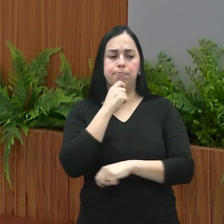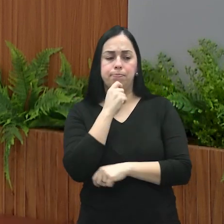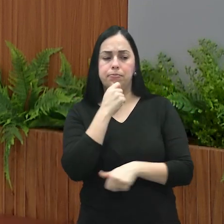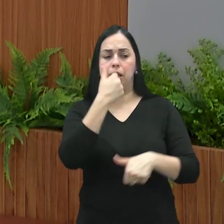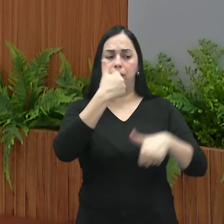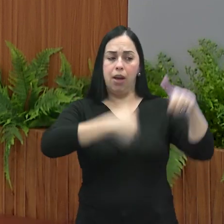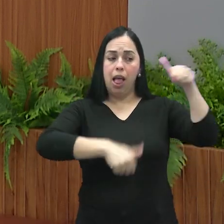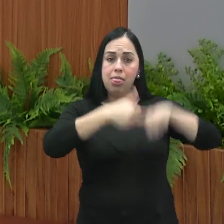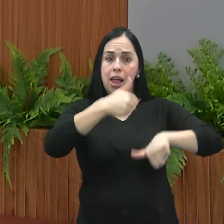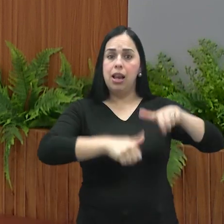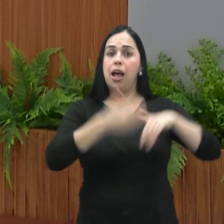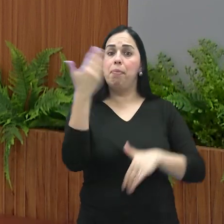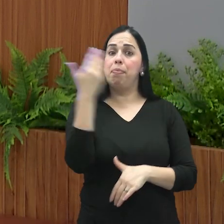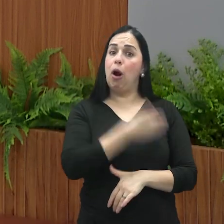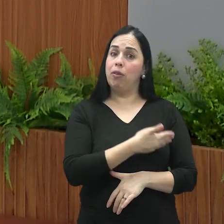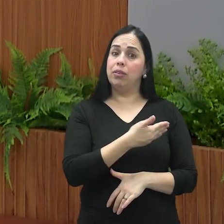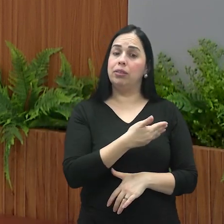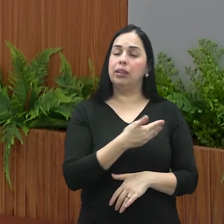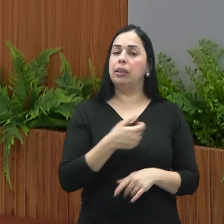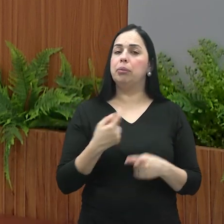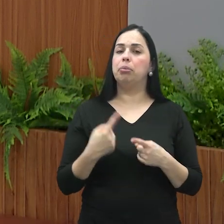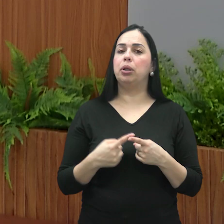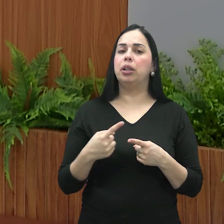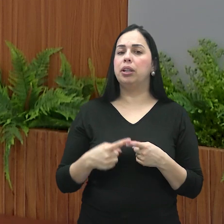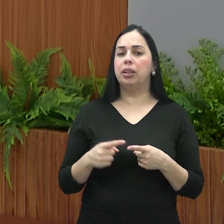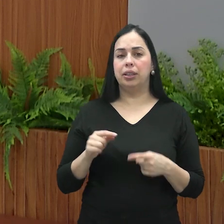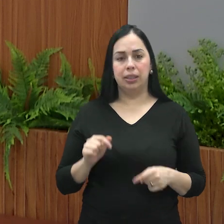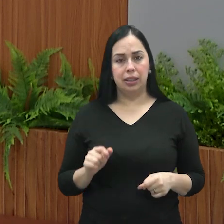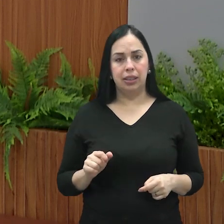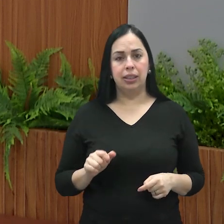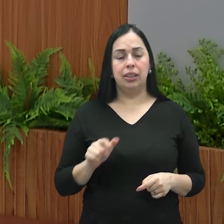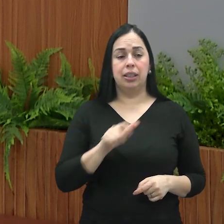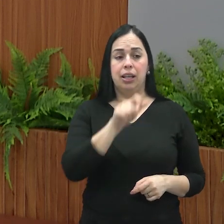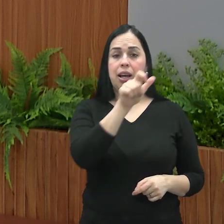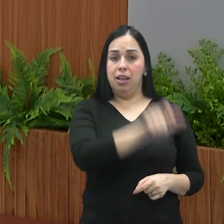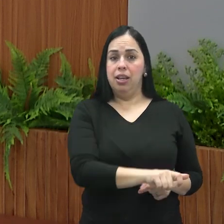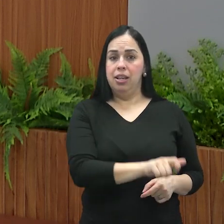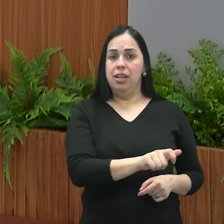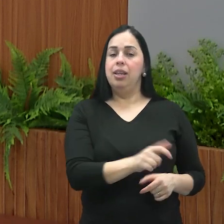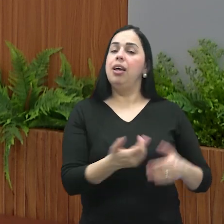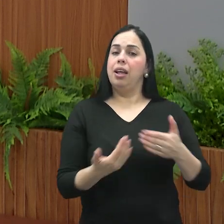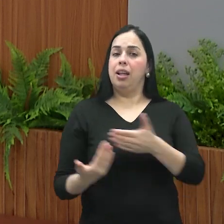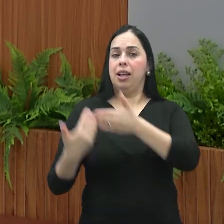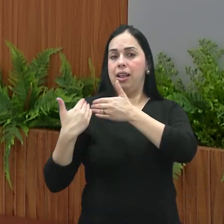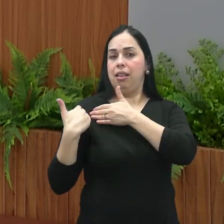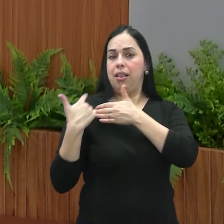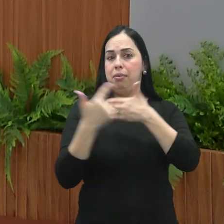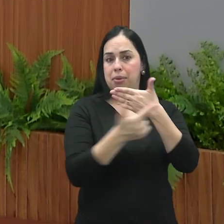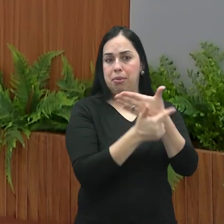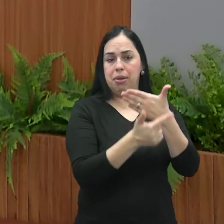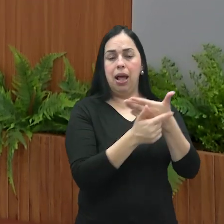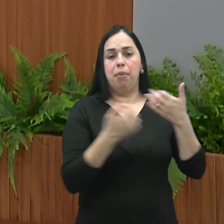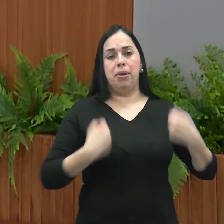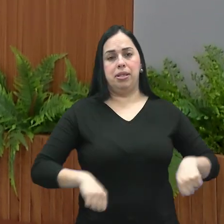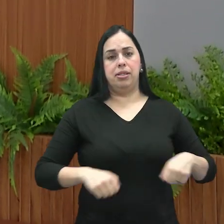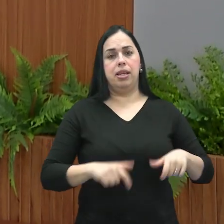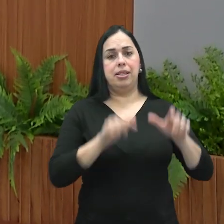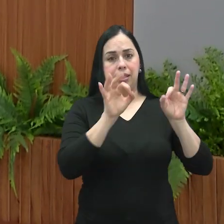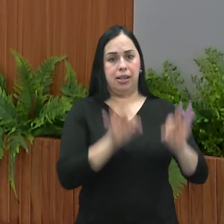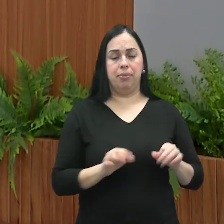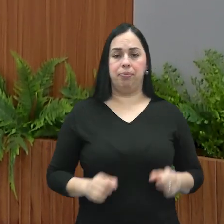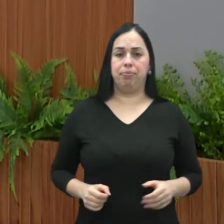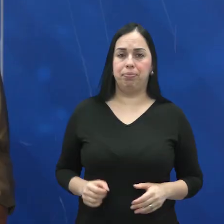para que haja devida apuração. Porque, afinal de contas, aquela pessoa que está exercendo o cargo público, ela não deve ter